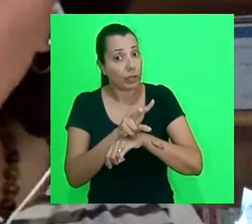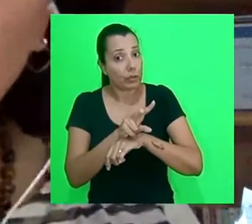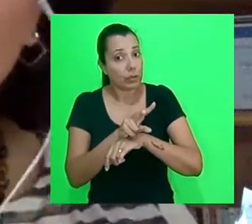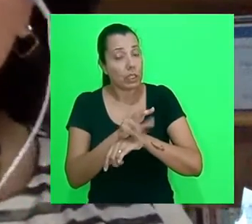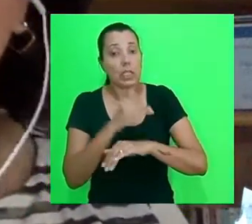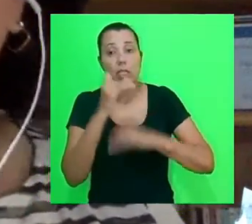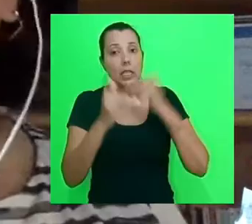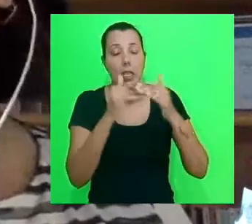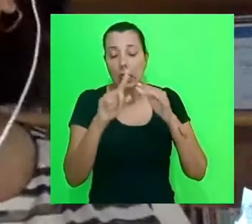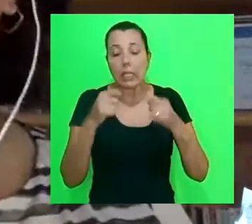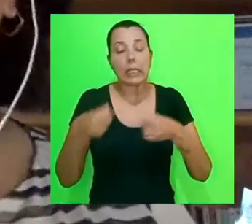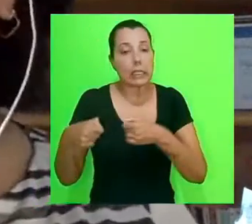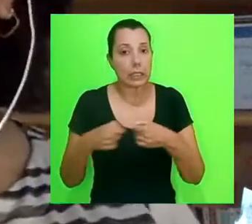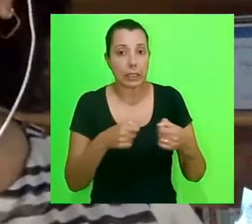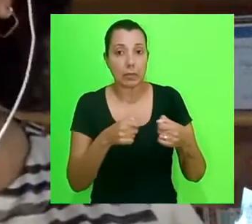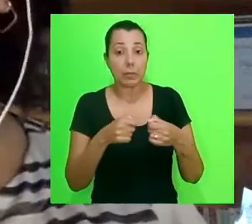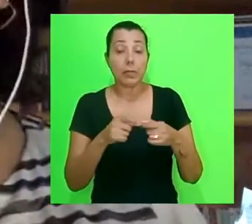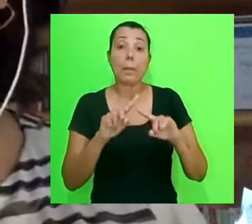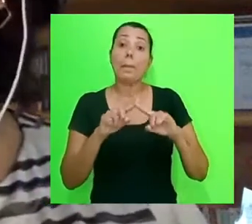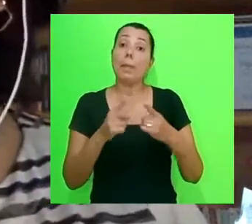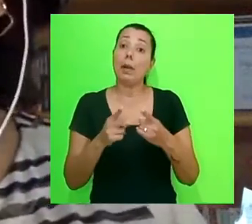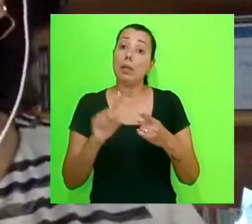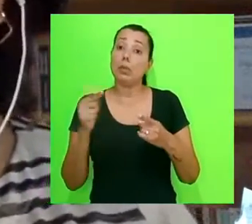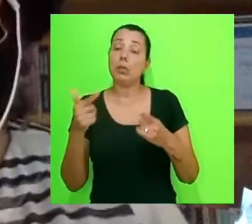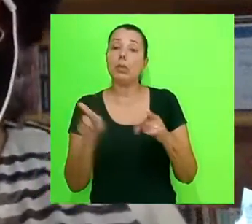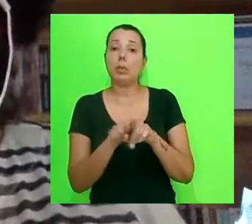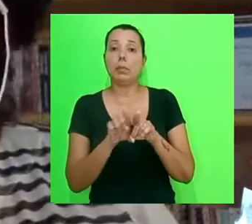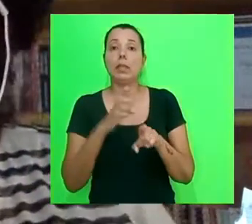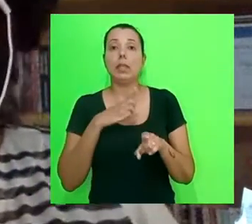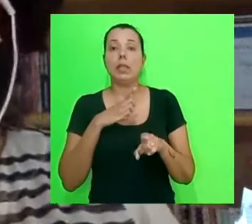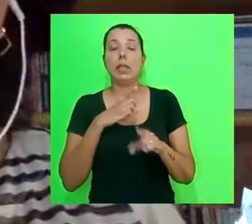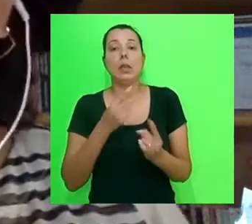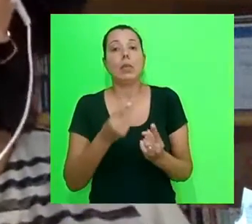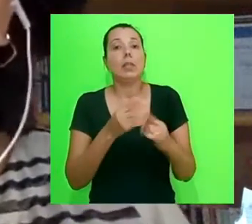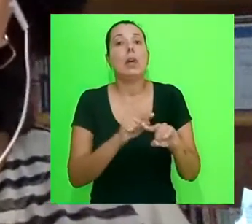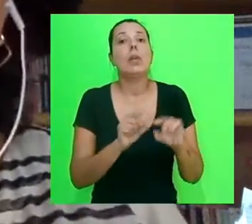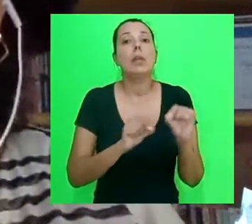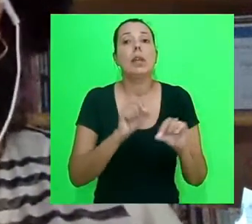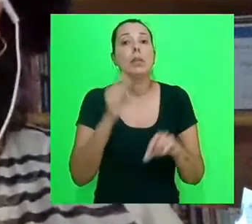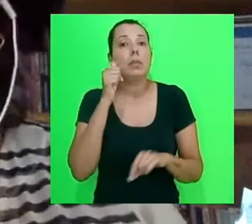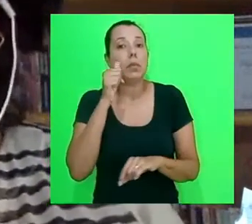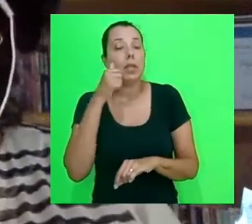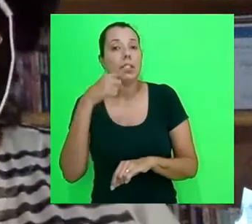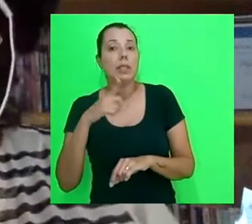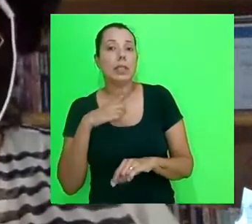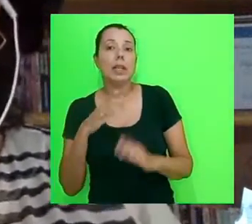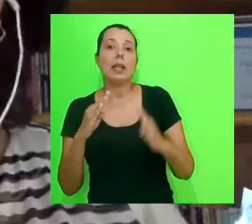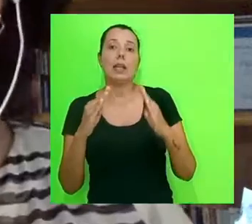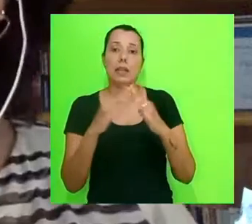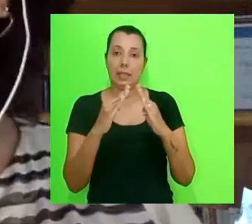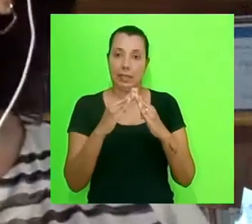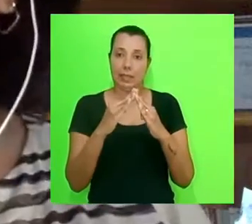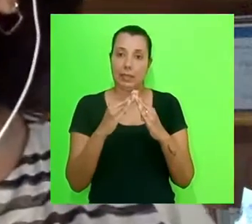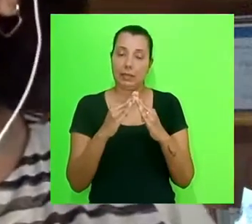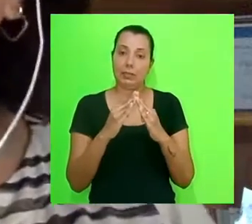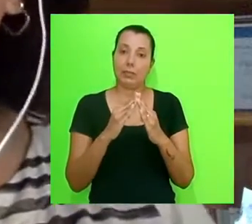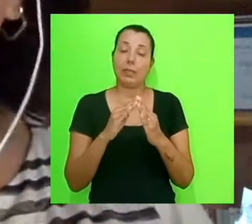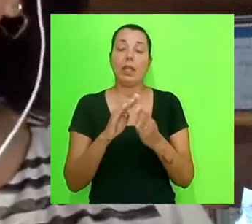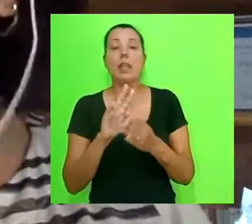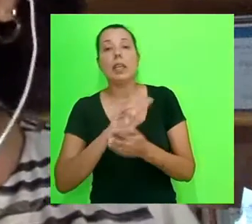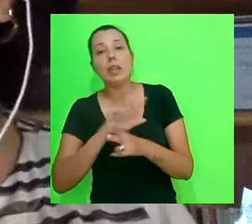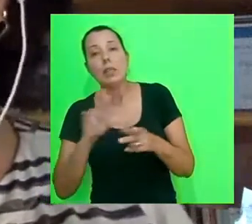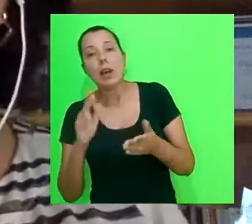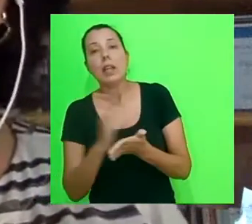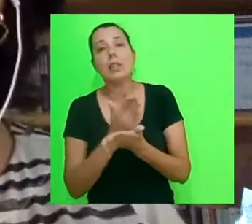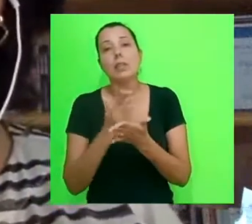Estado haja. E o que nós testemunhamos no Brasil, por exemplo, foi que o Estado brasileiro não só não